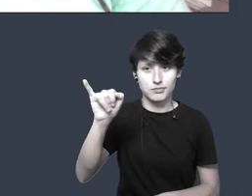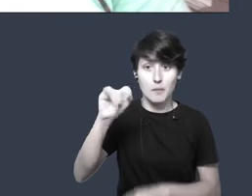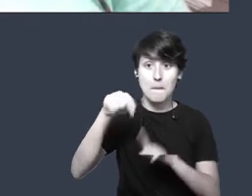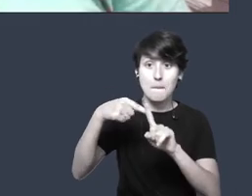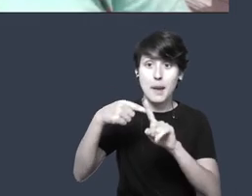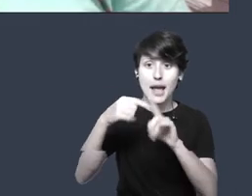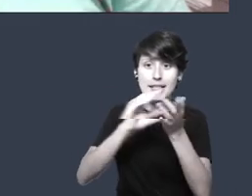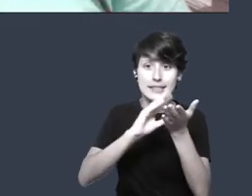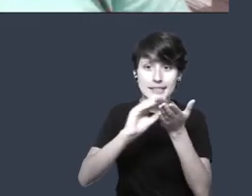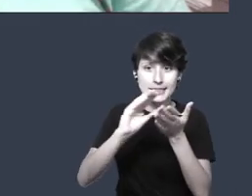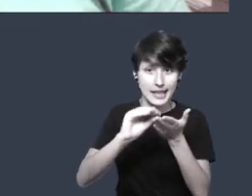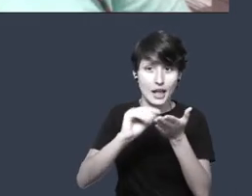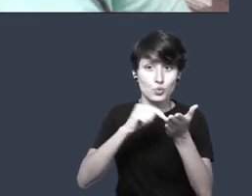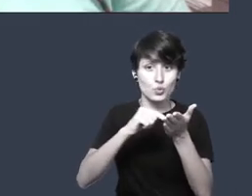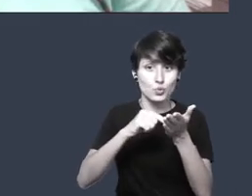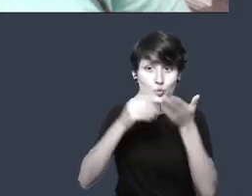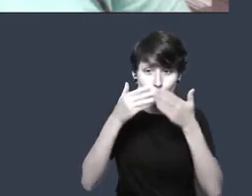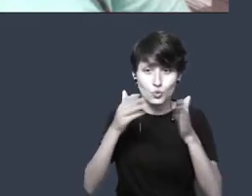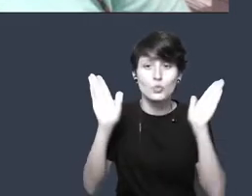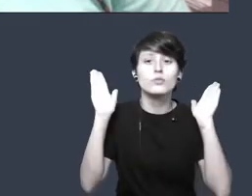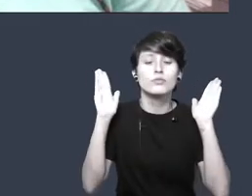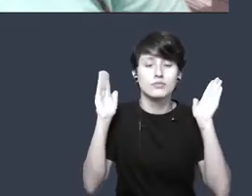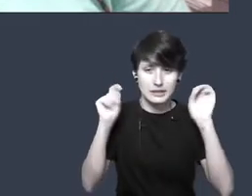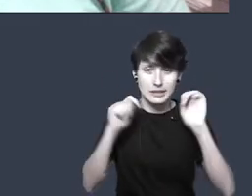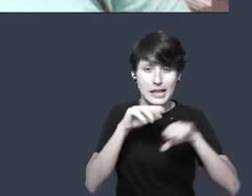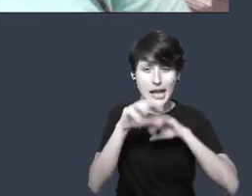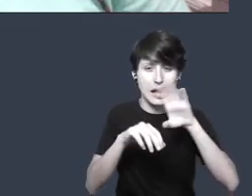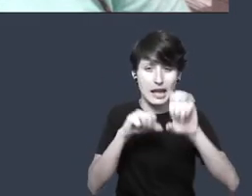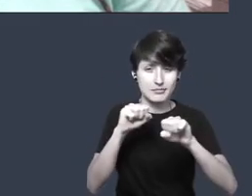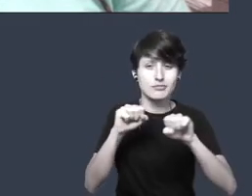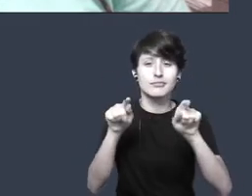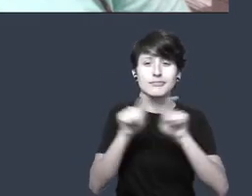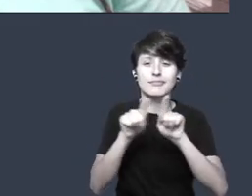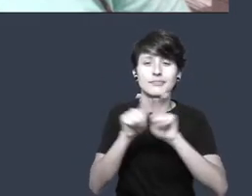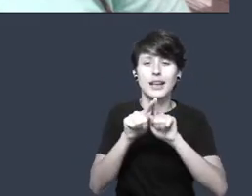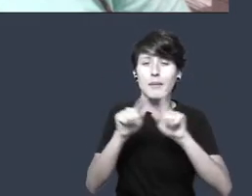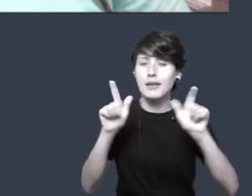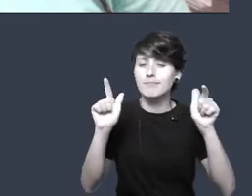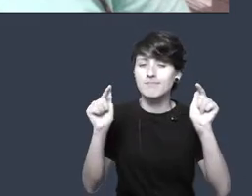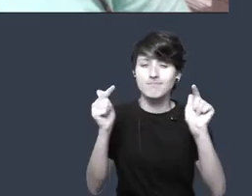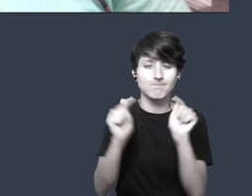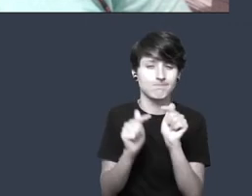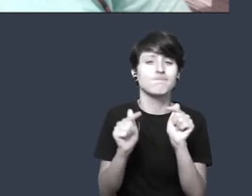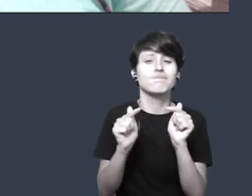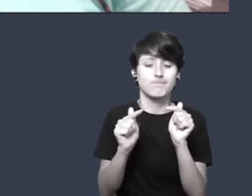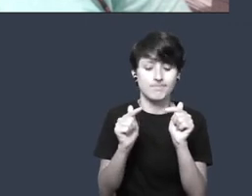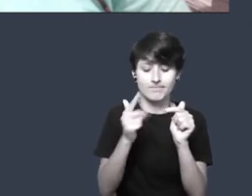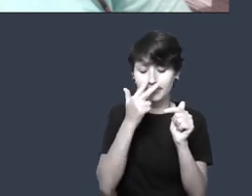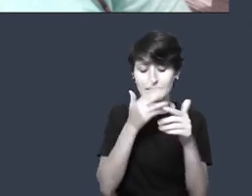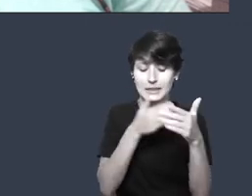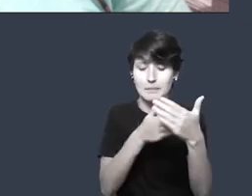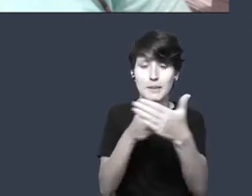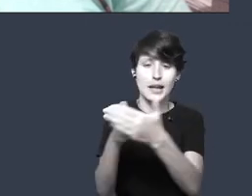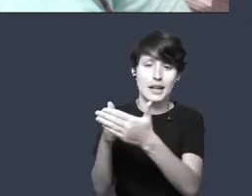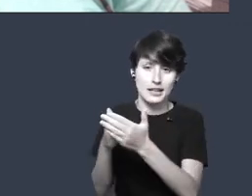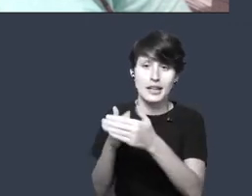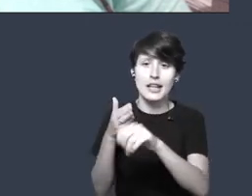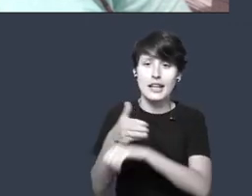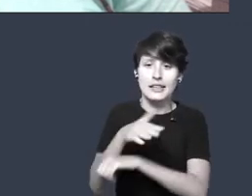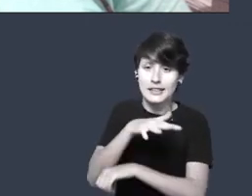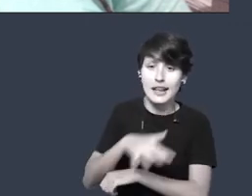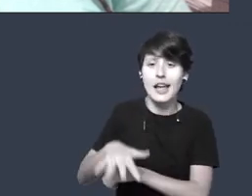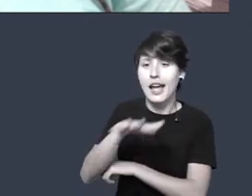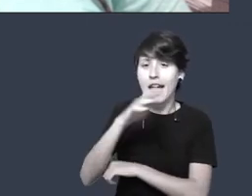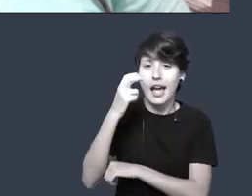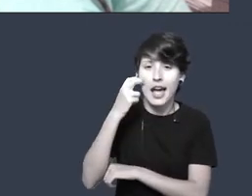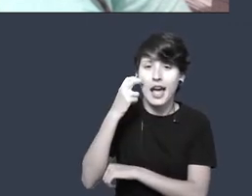e dados abertos, e diminuir, né, essa entrada, essa barreira inicial para entrar na área de inteligência artificial,